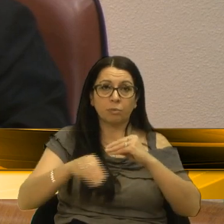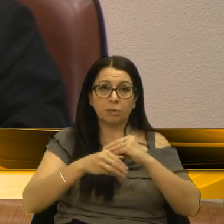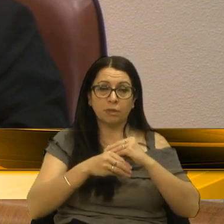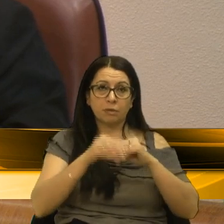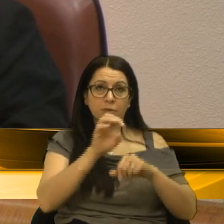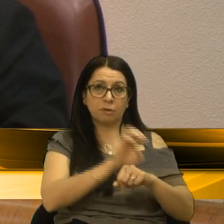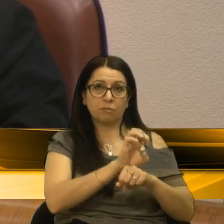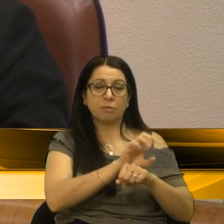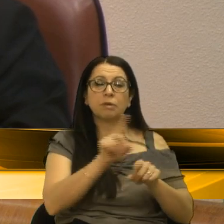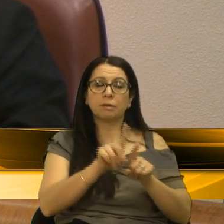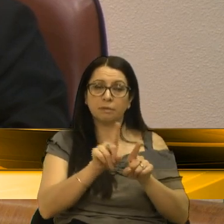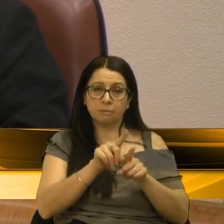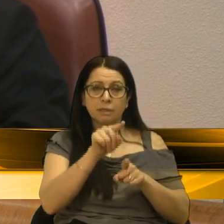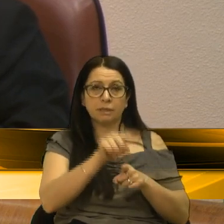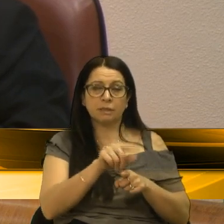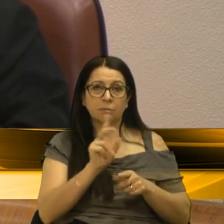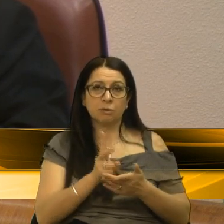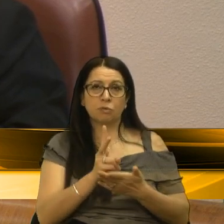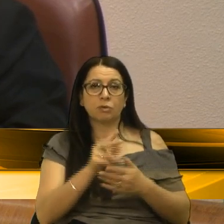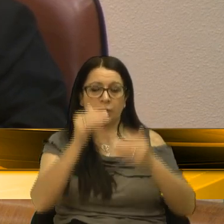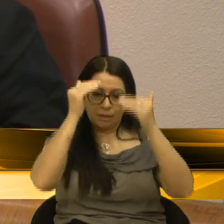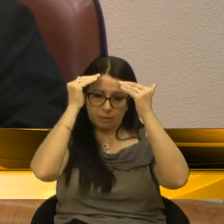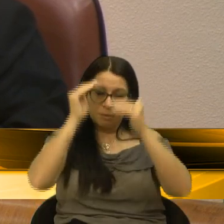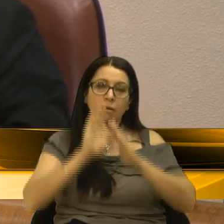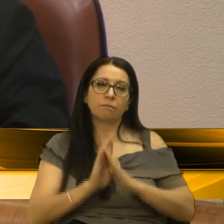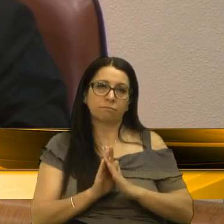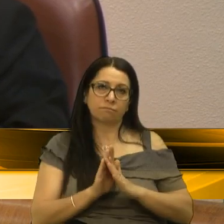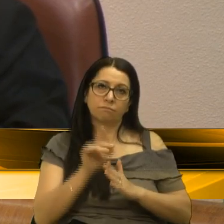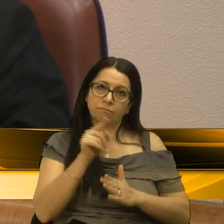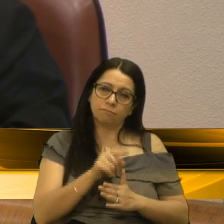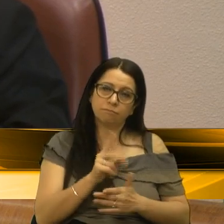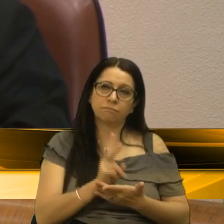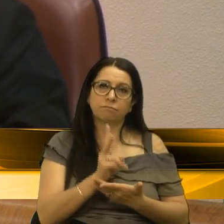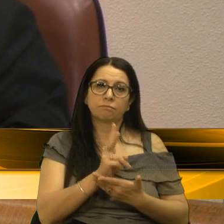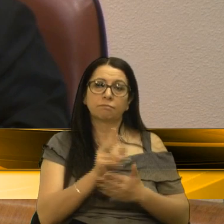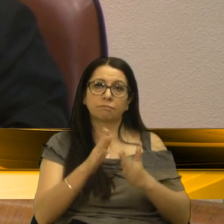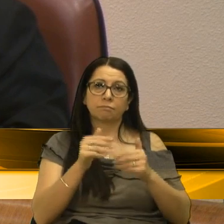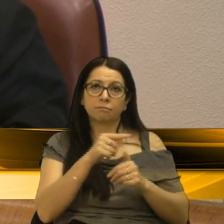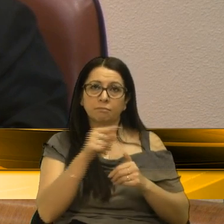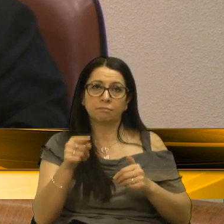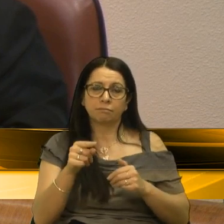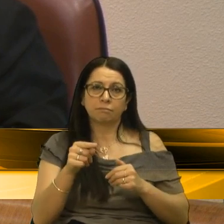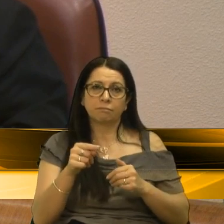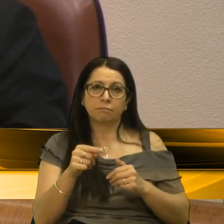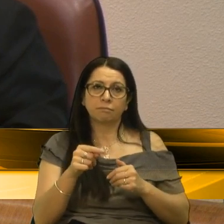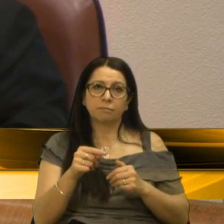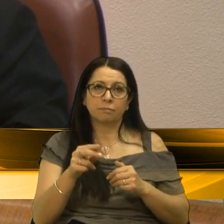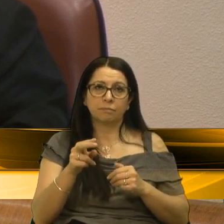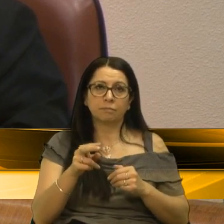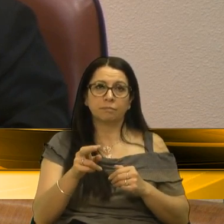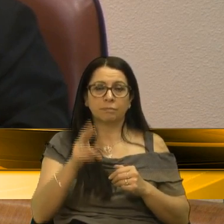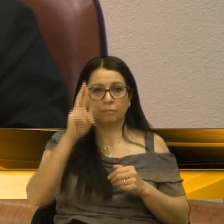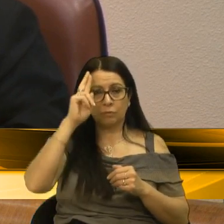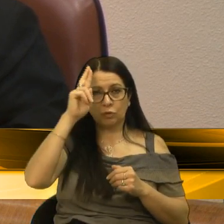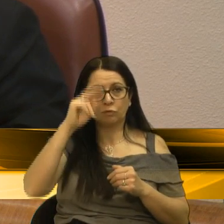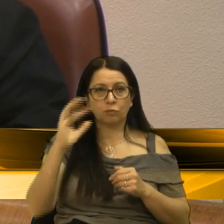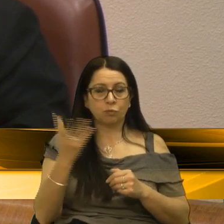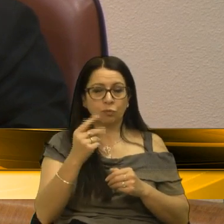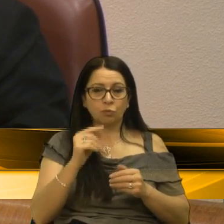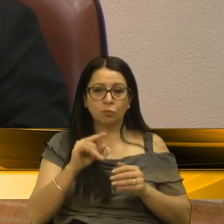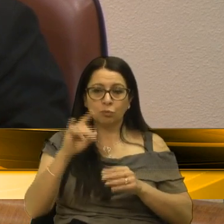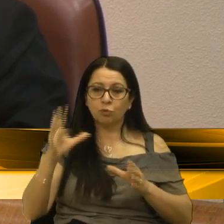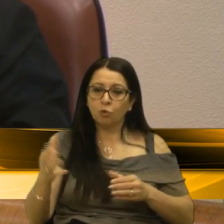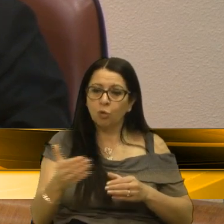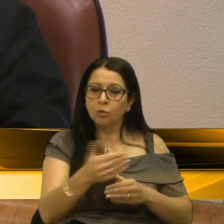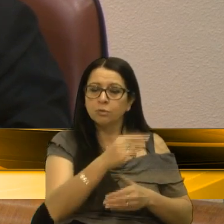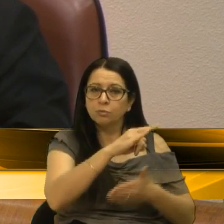a mesma também deve ser respeitada. Ainda foi solicitado ao comandante a juntada da documentação que